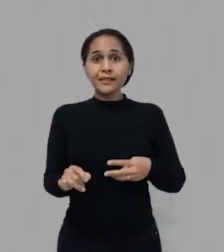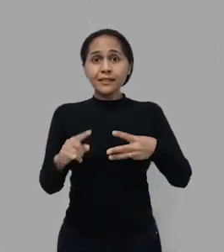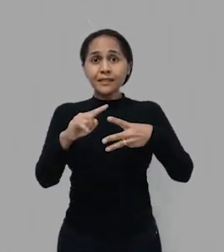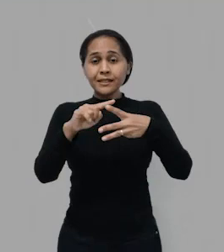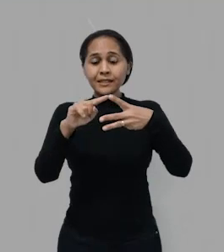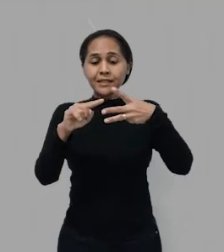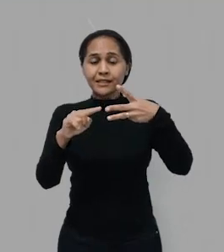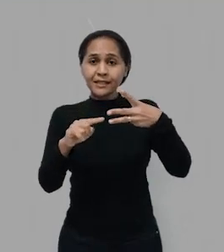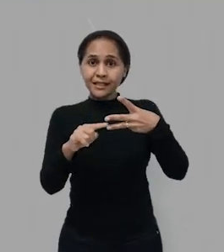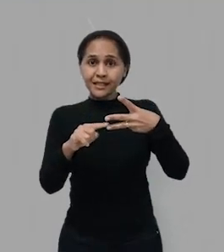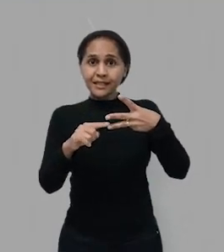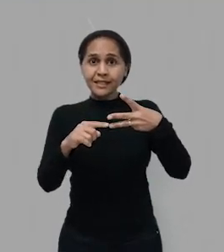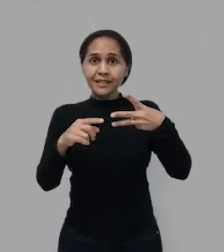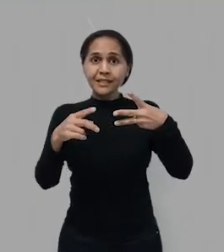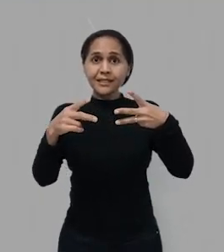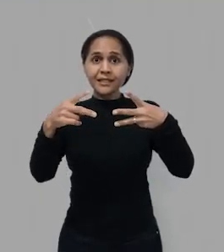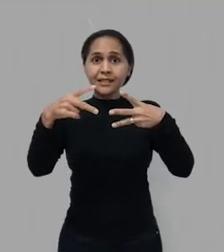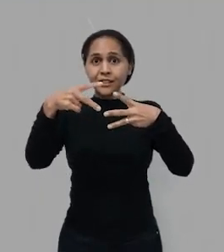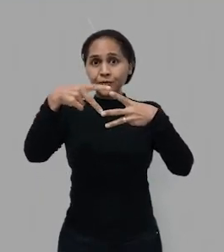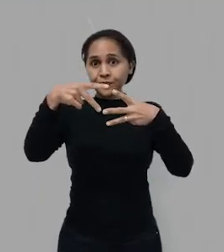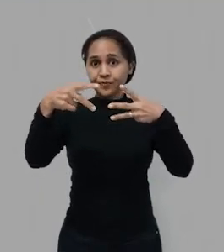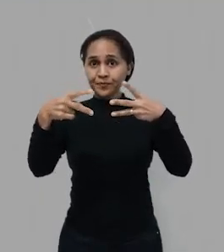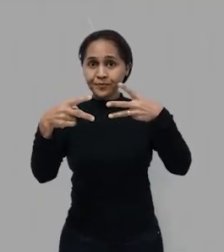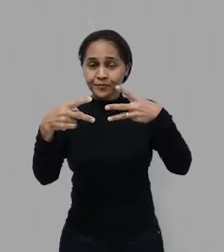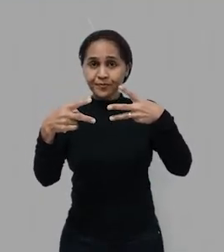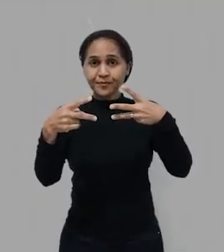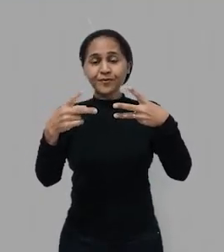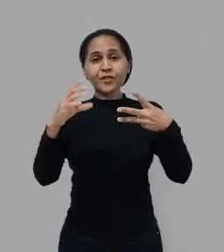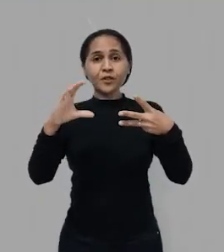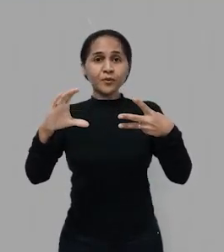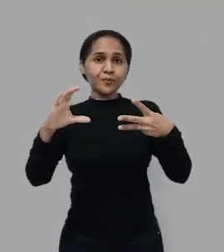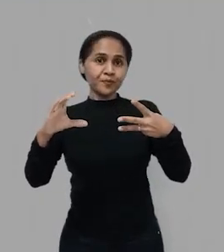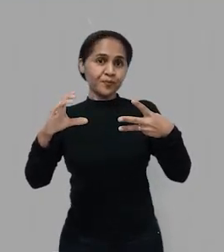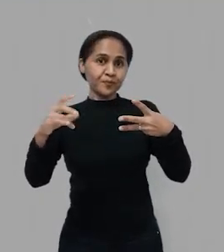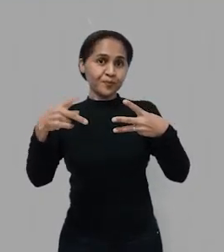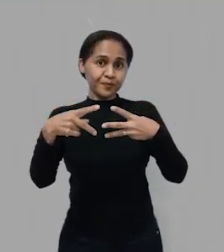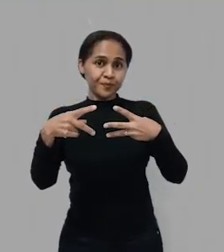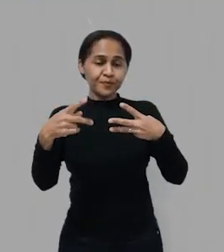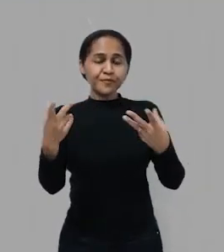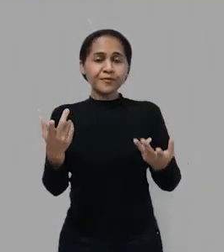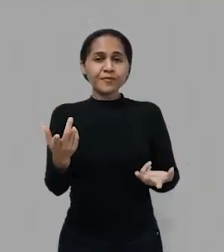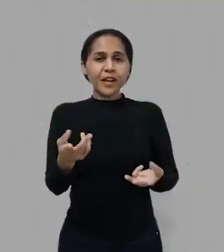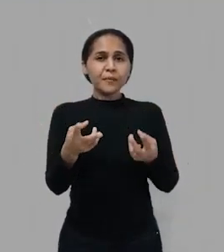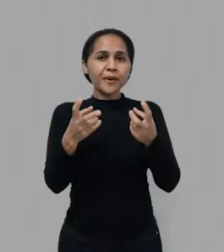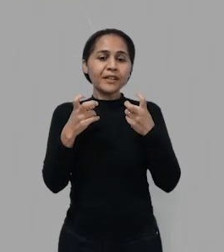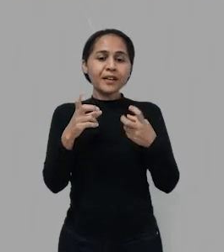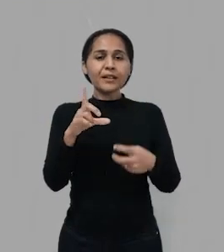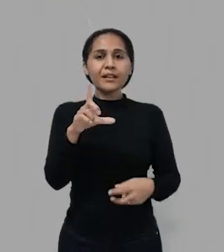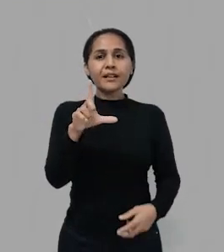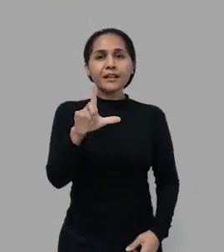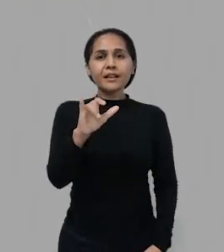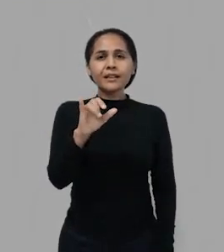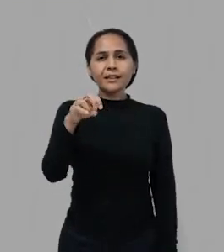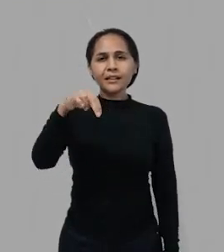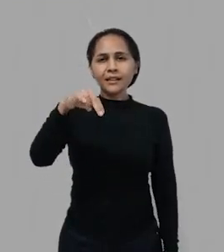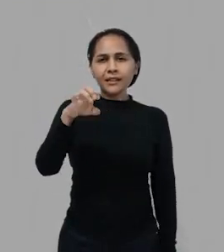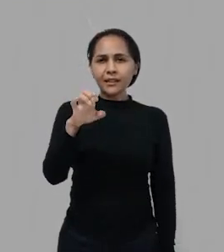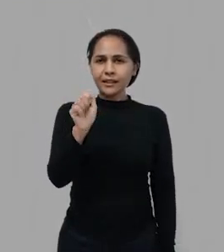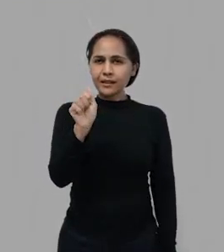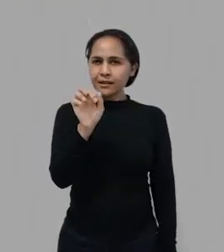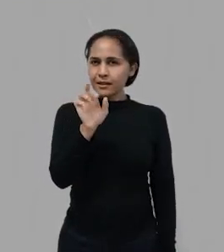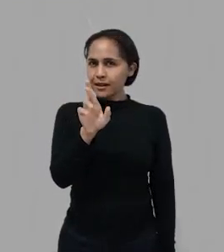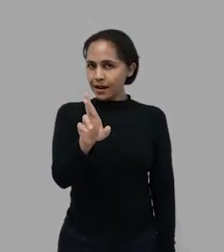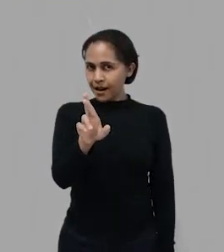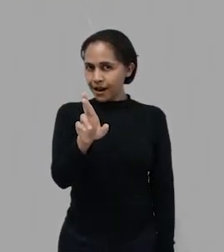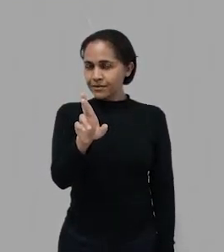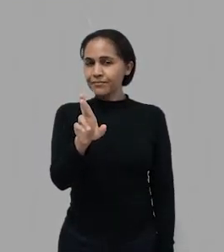ou duas ligações duplas para o mesmo carbono, então esse carbono ele é linear. O ângulo é de